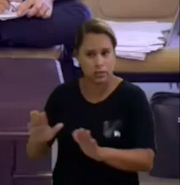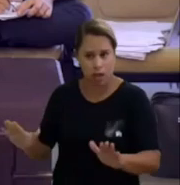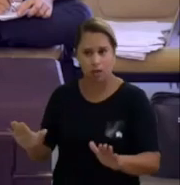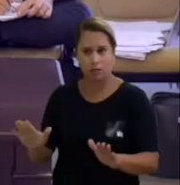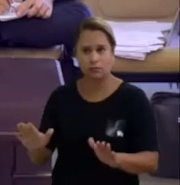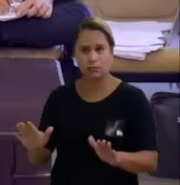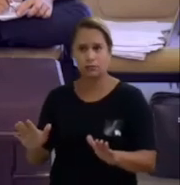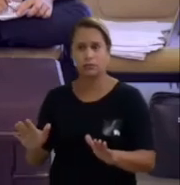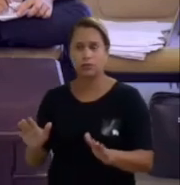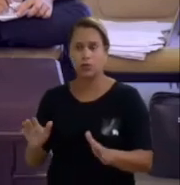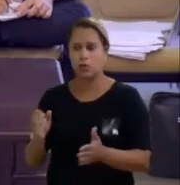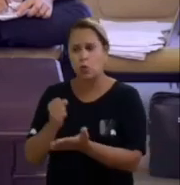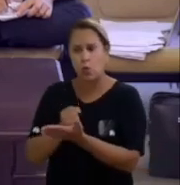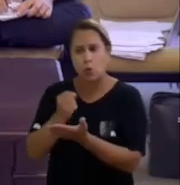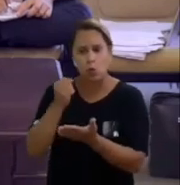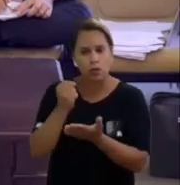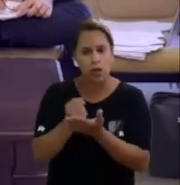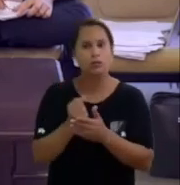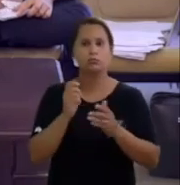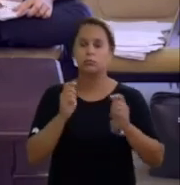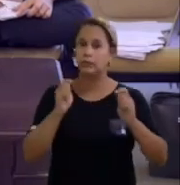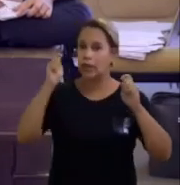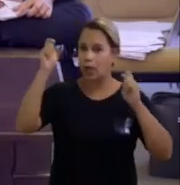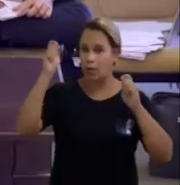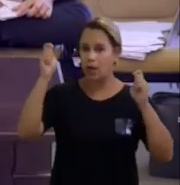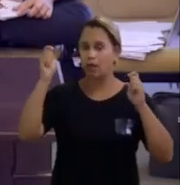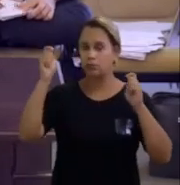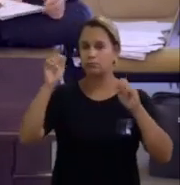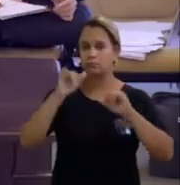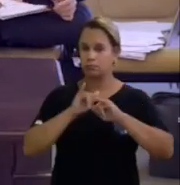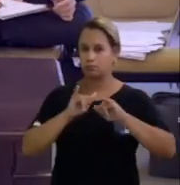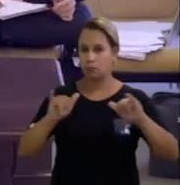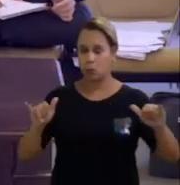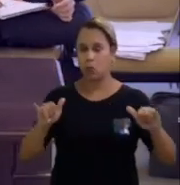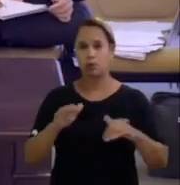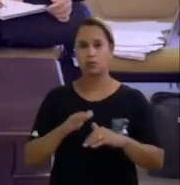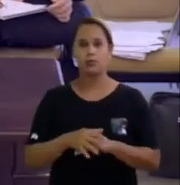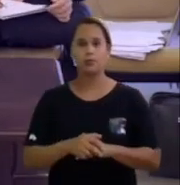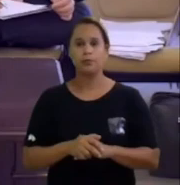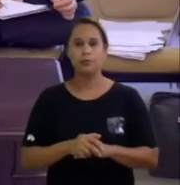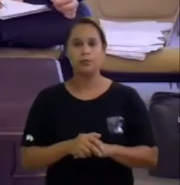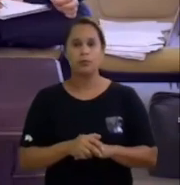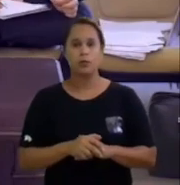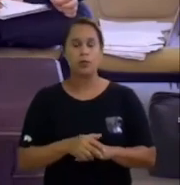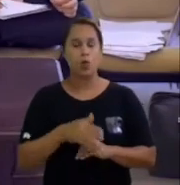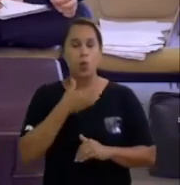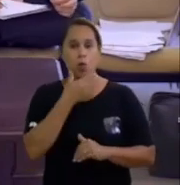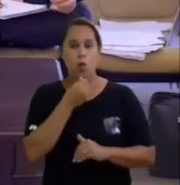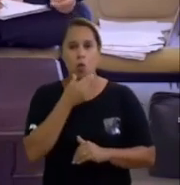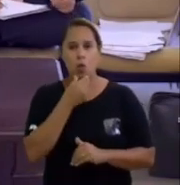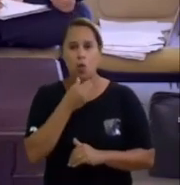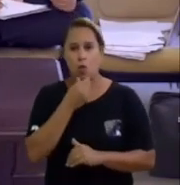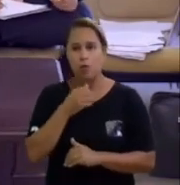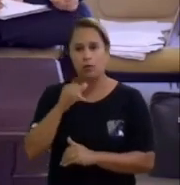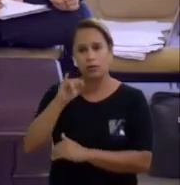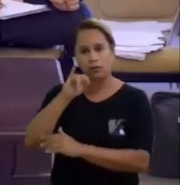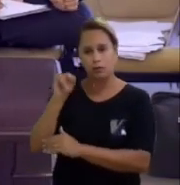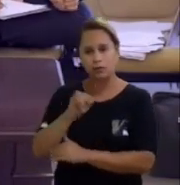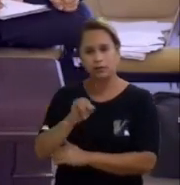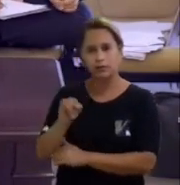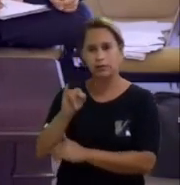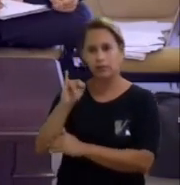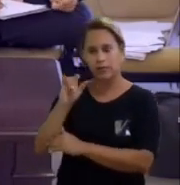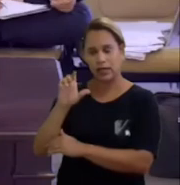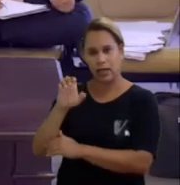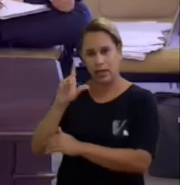em campanha o Ziel Santana, que foi o apoiador junto ao público evangélico, migrou de partido em